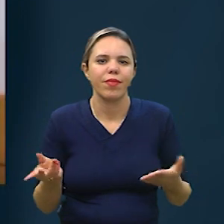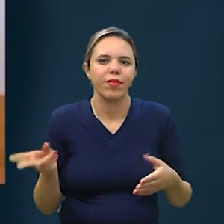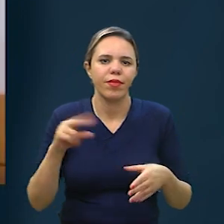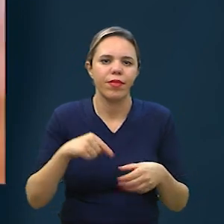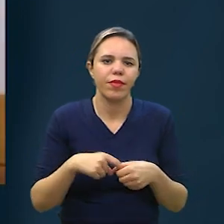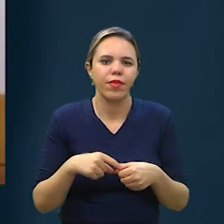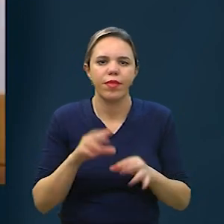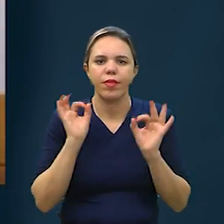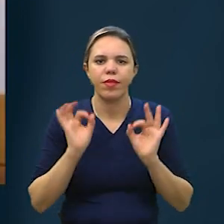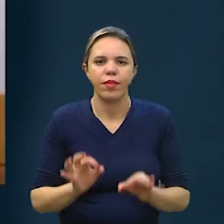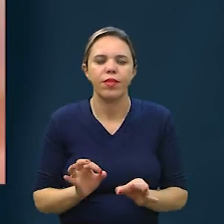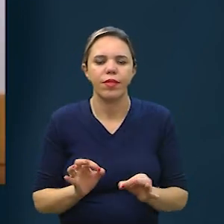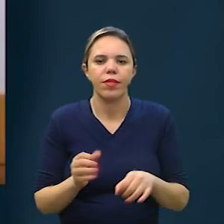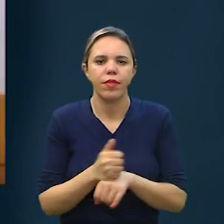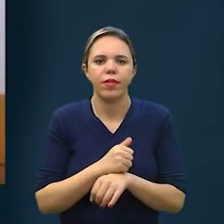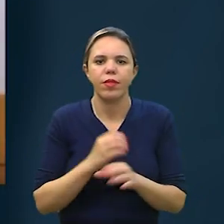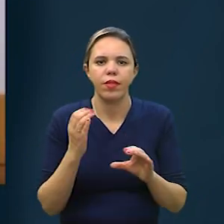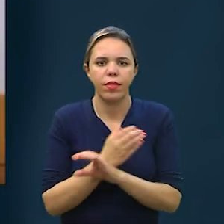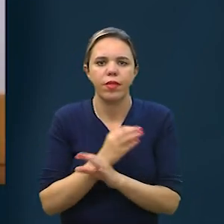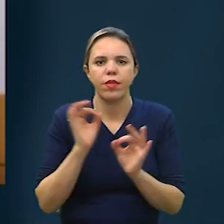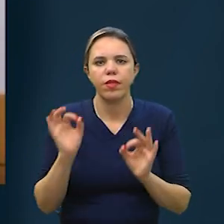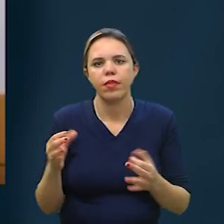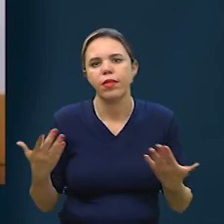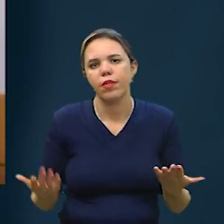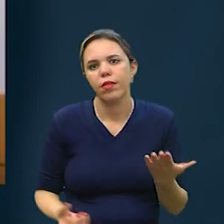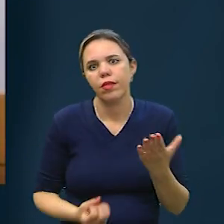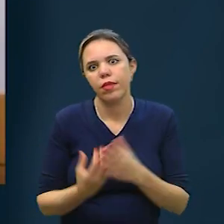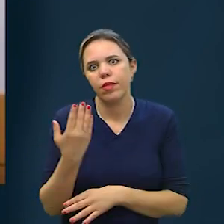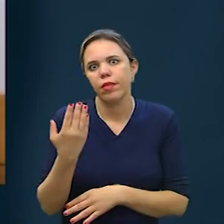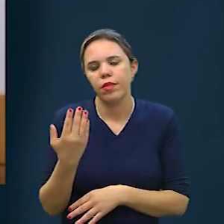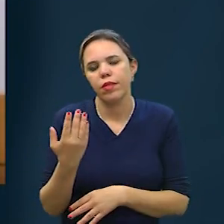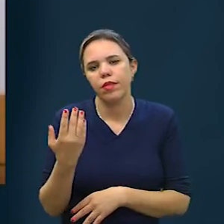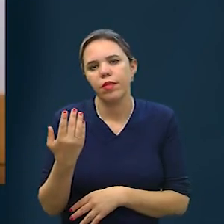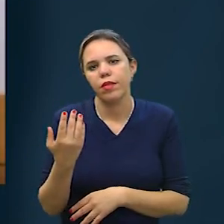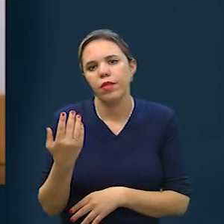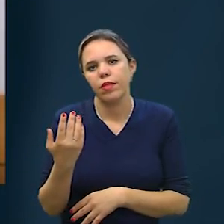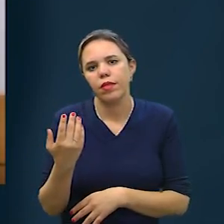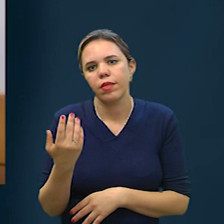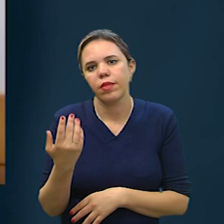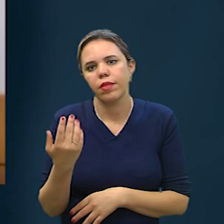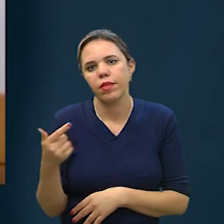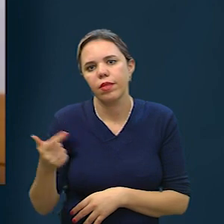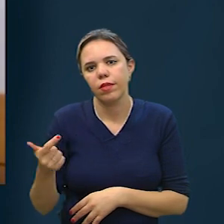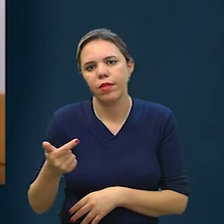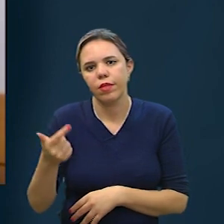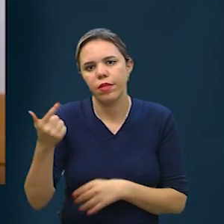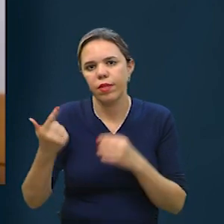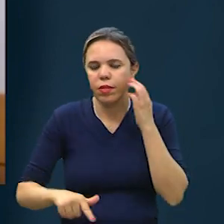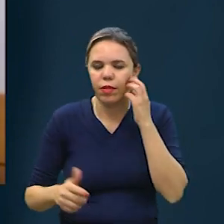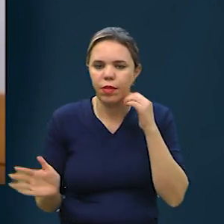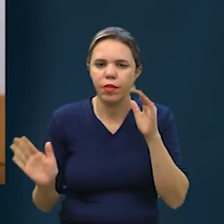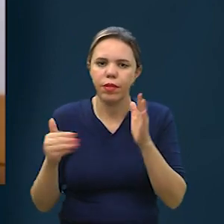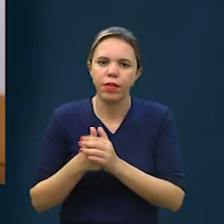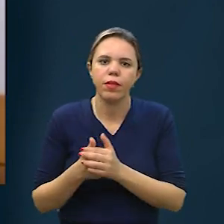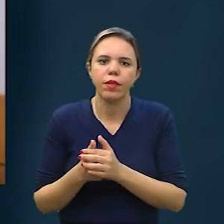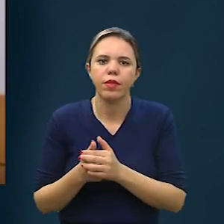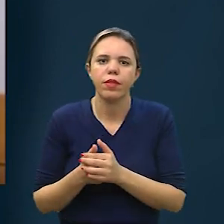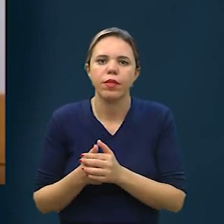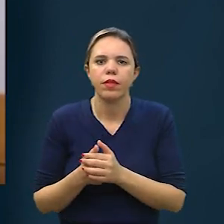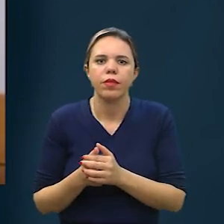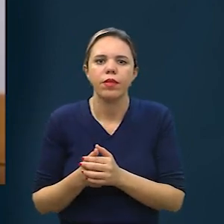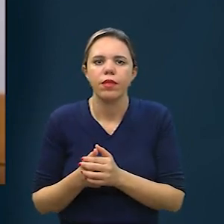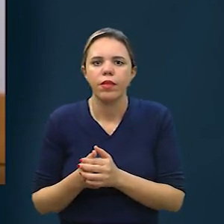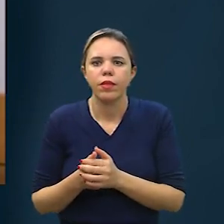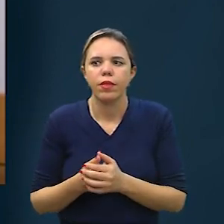Nossa, retornamos, deu tudo certo, a equipe está completa e tal. De repente, o segundo fechamento. E no